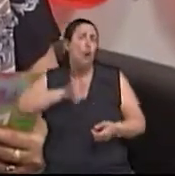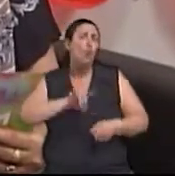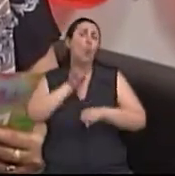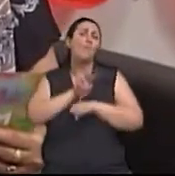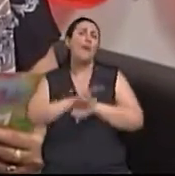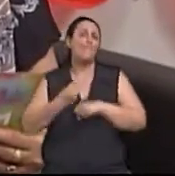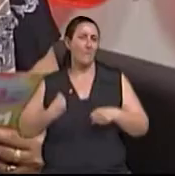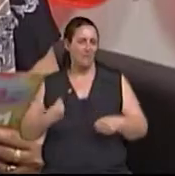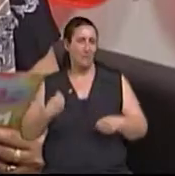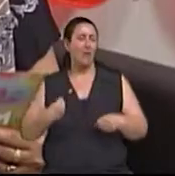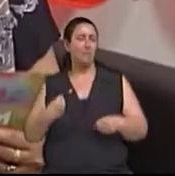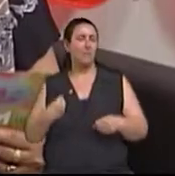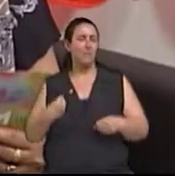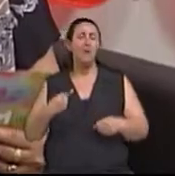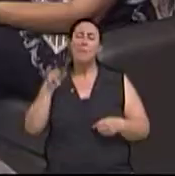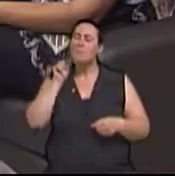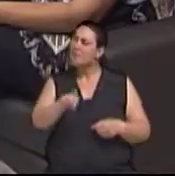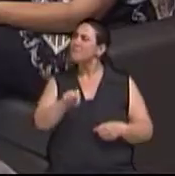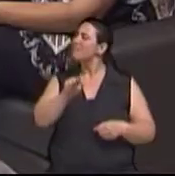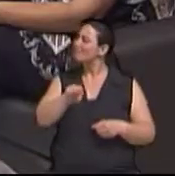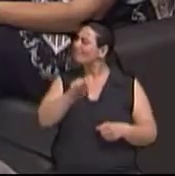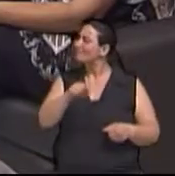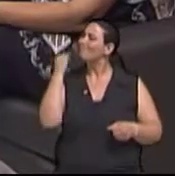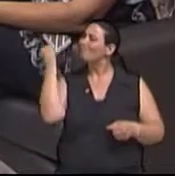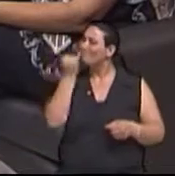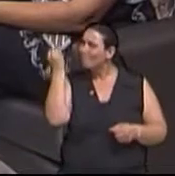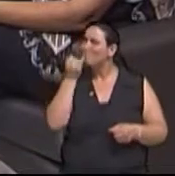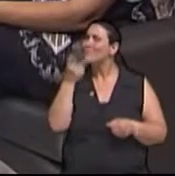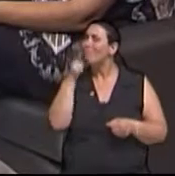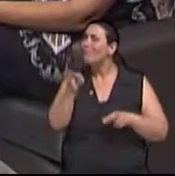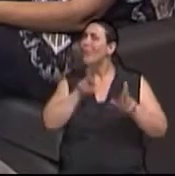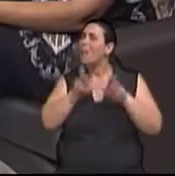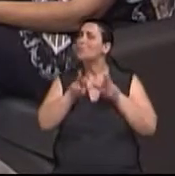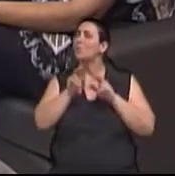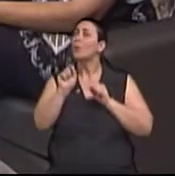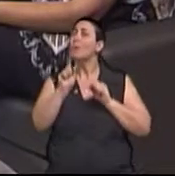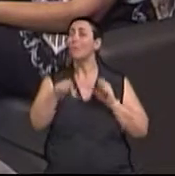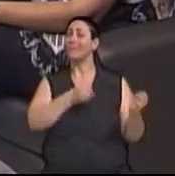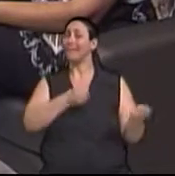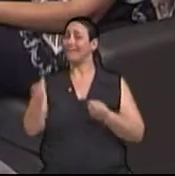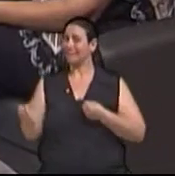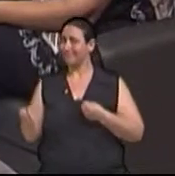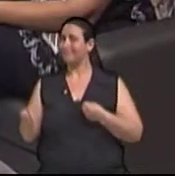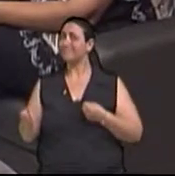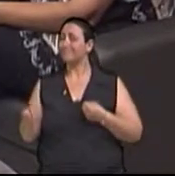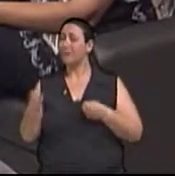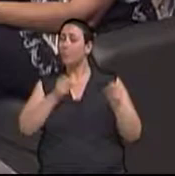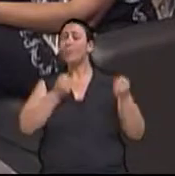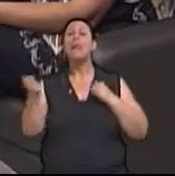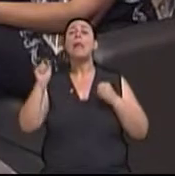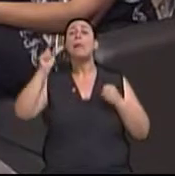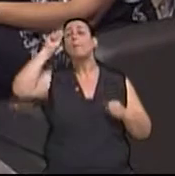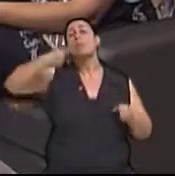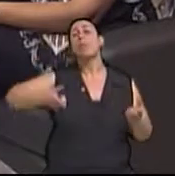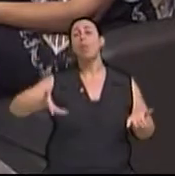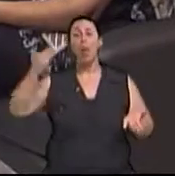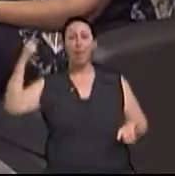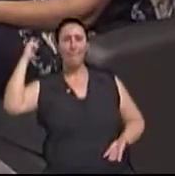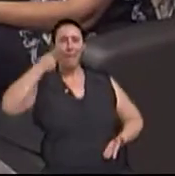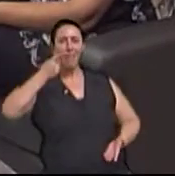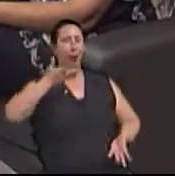Doutora aí nós tocamos num ponto nevralgico me parece das relações que o jogo de poder quem manda sim